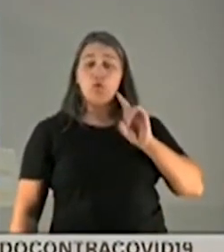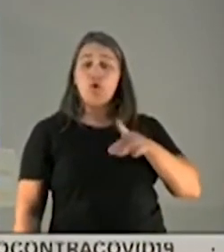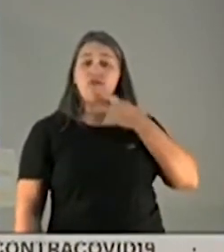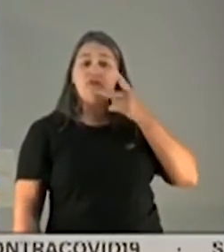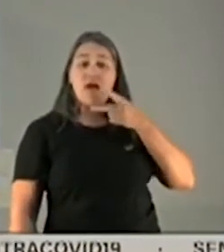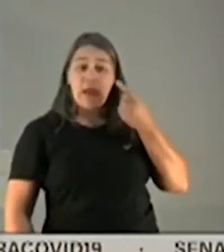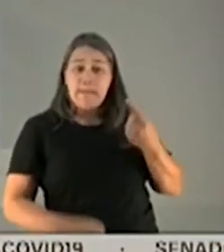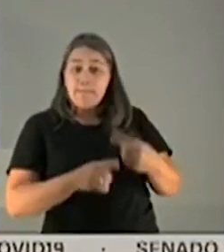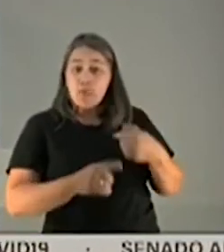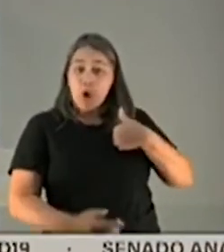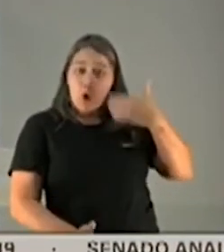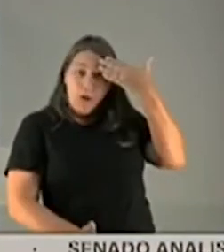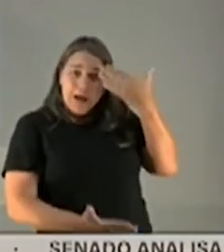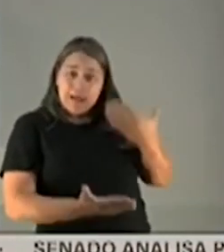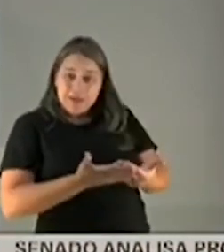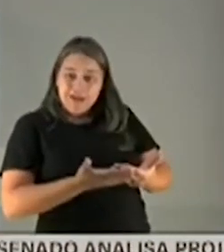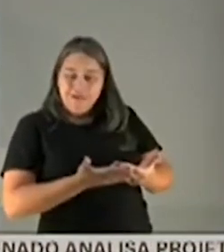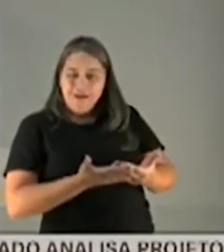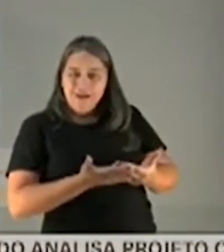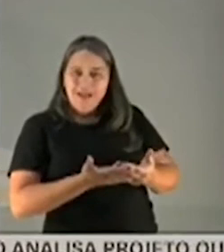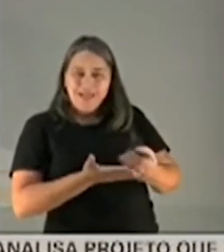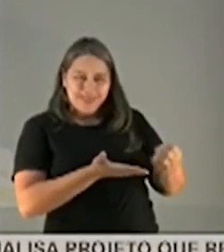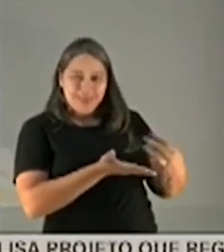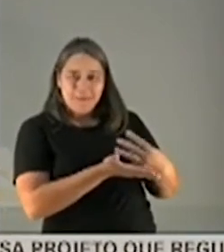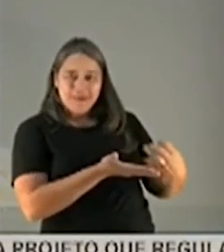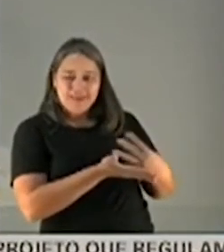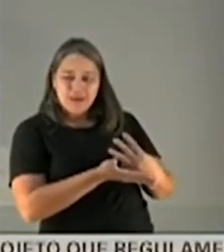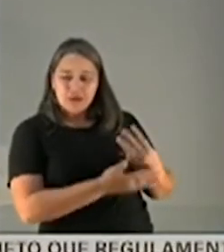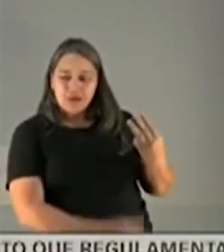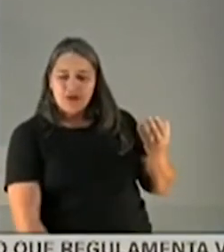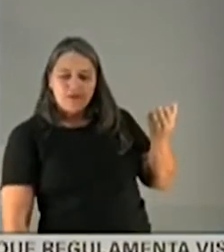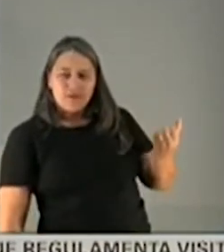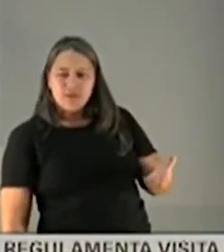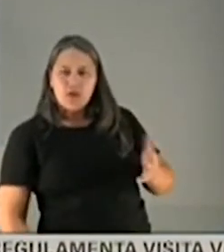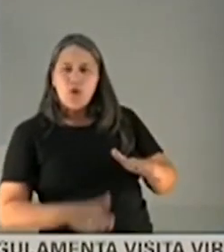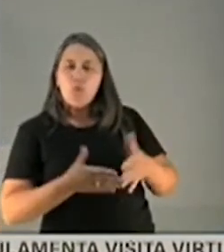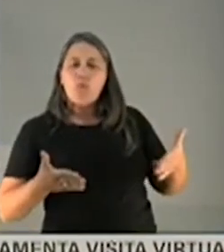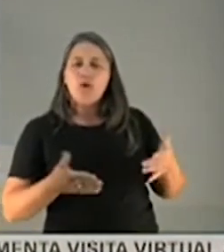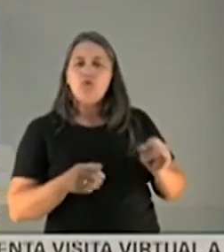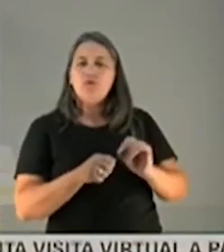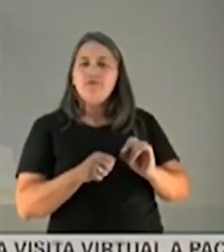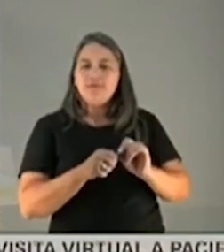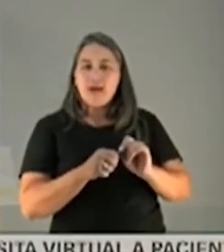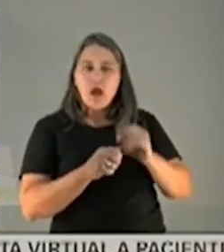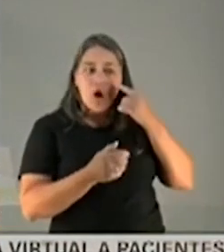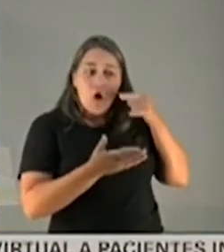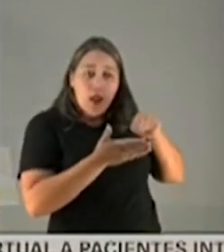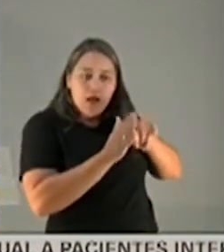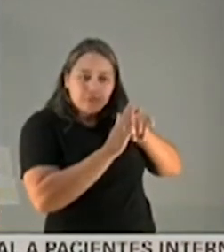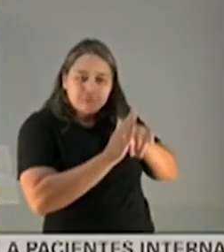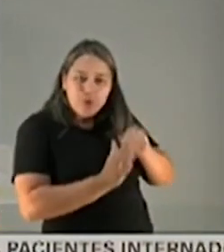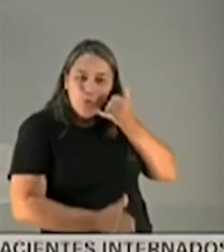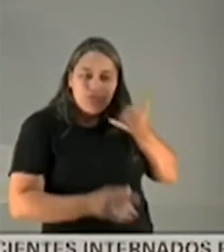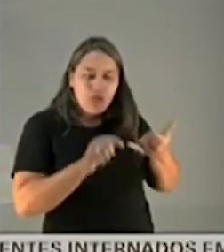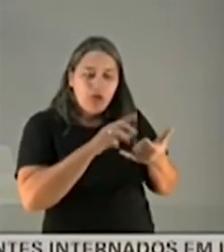por acreditar na mensagem, e Vossa Excelência, na hora que fizer a perícia no celular, vai ver